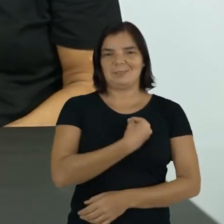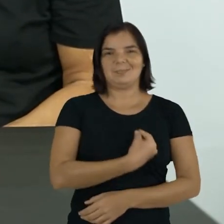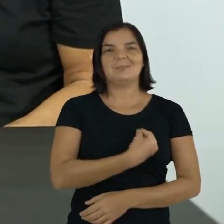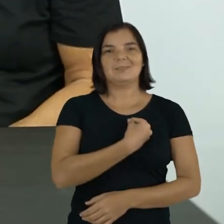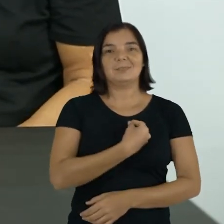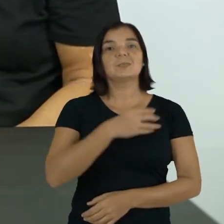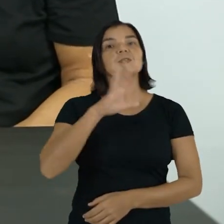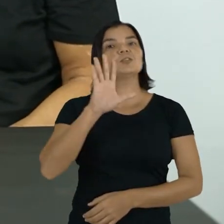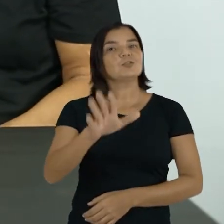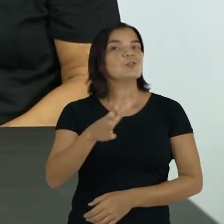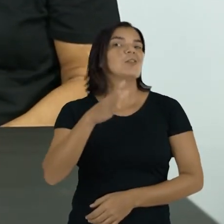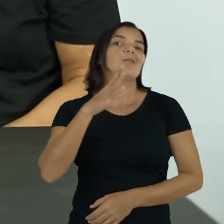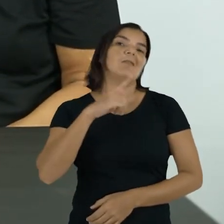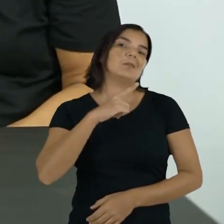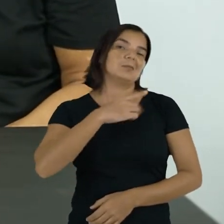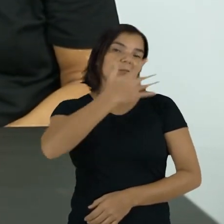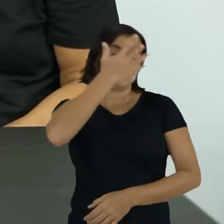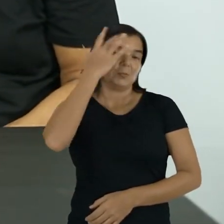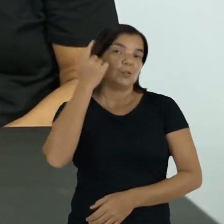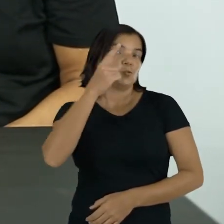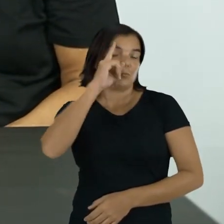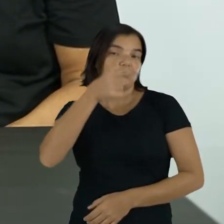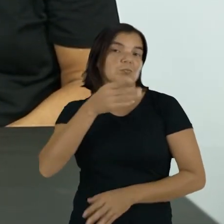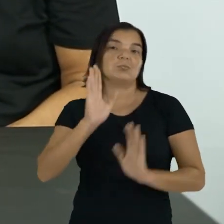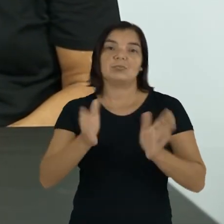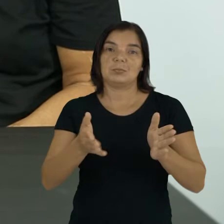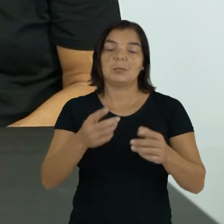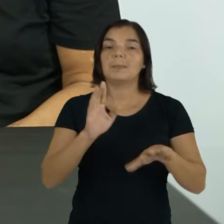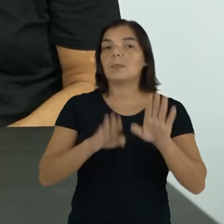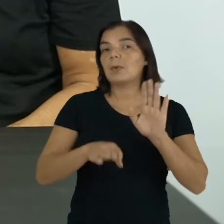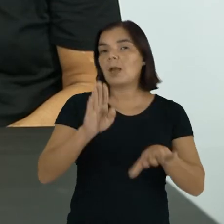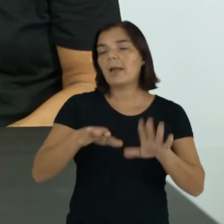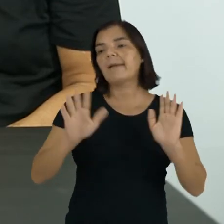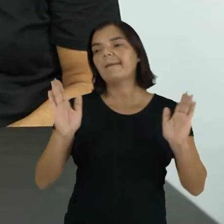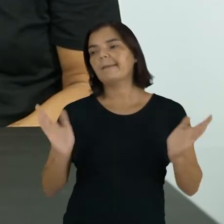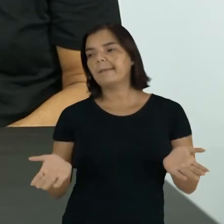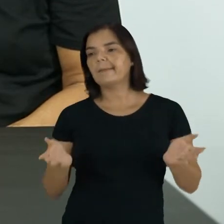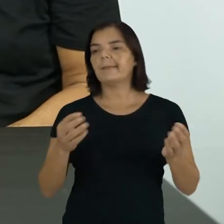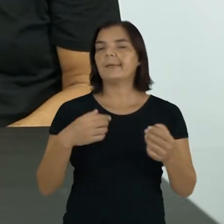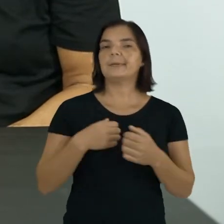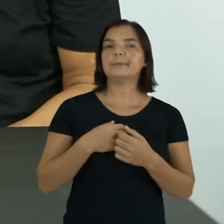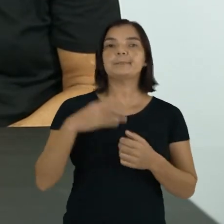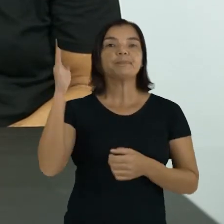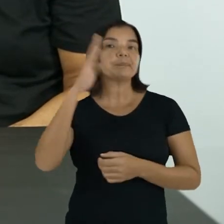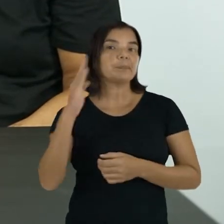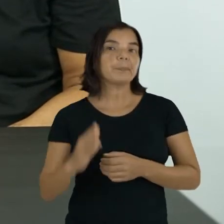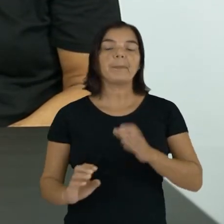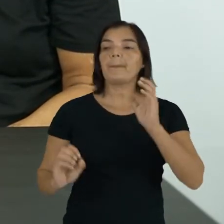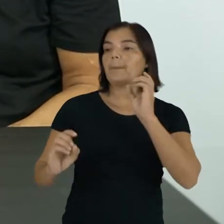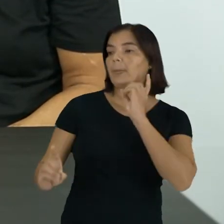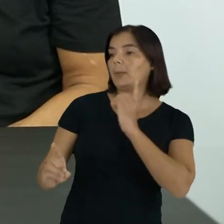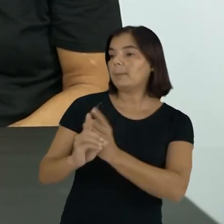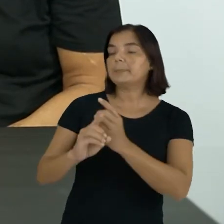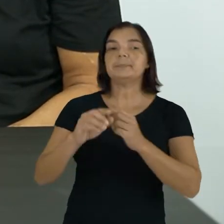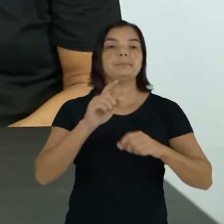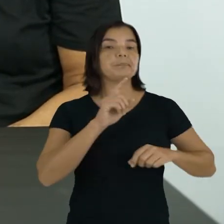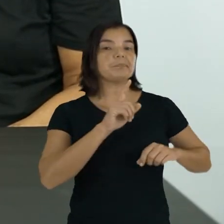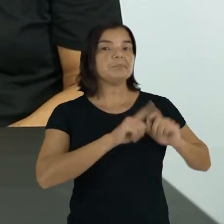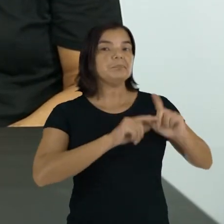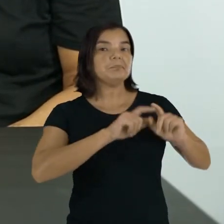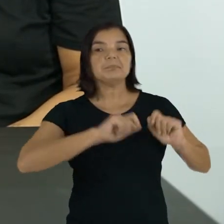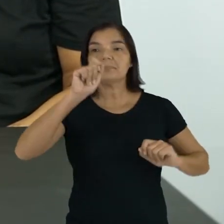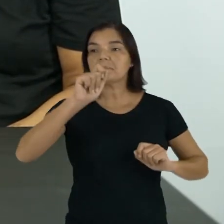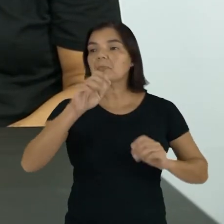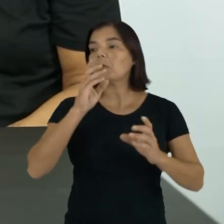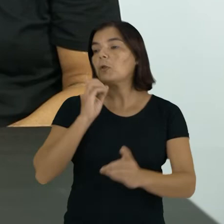tinha pessoas, que já tinha dono. Porque às vezes fala assim, o Brasil foi descoberto, a água foi descoberto. Não,